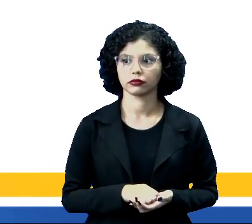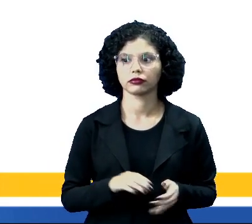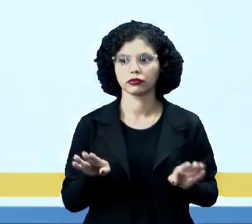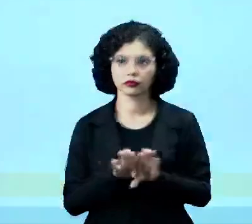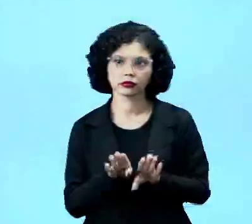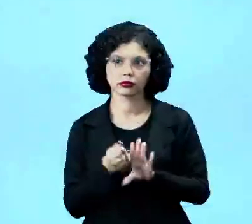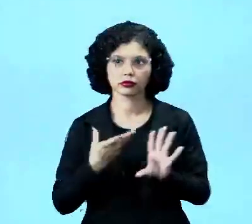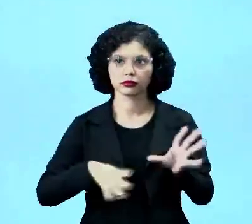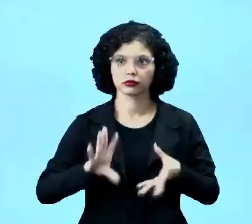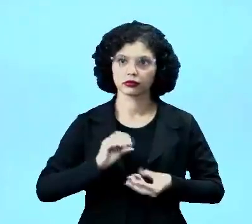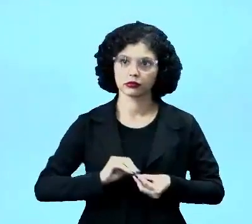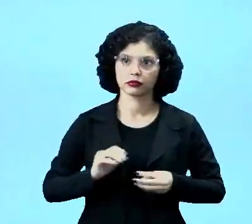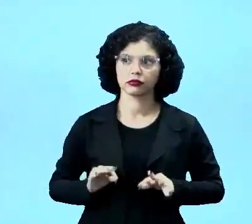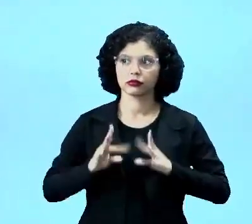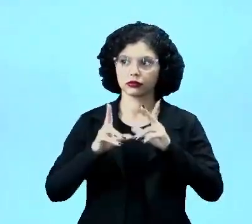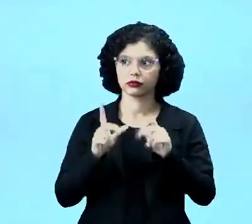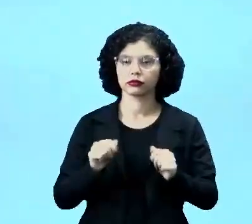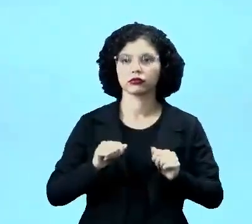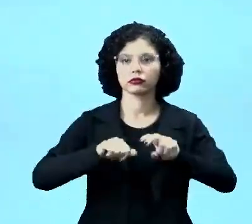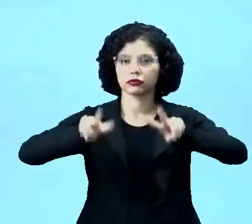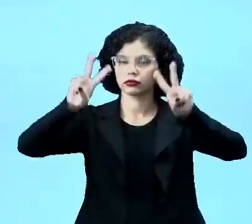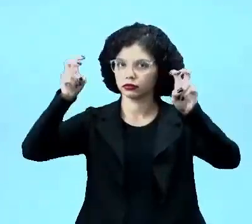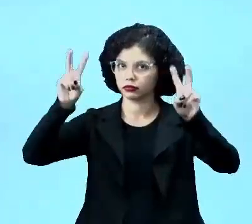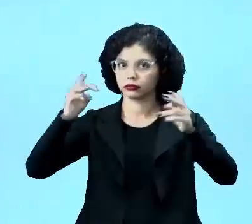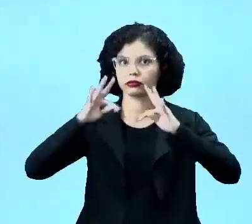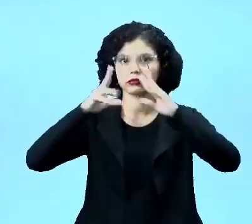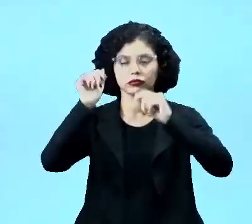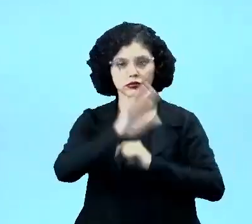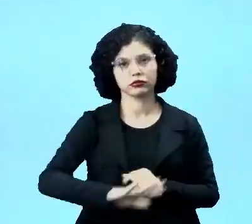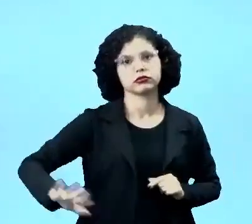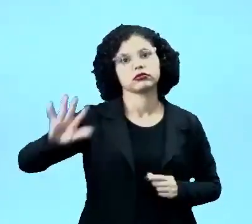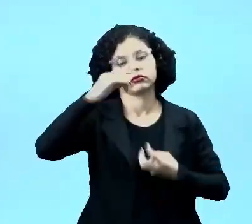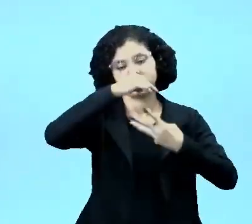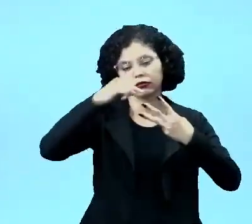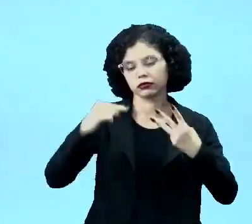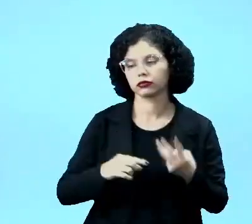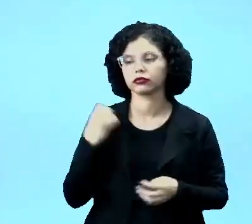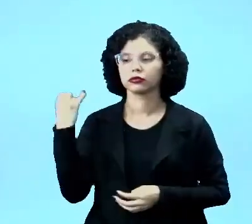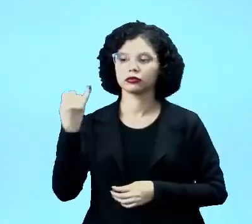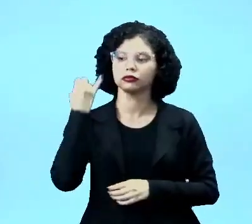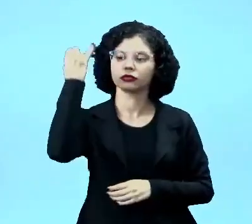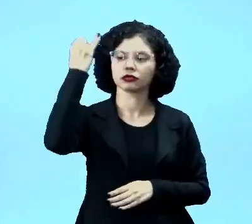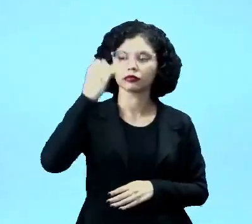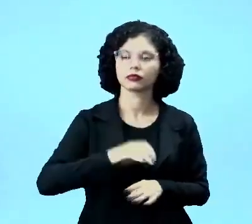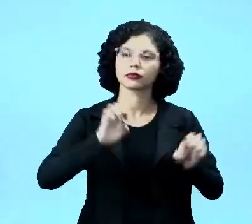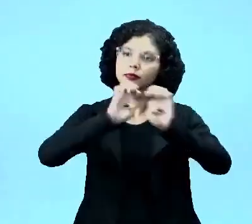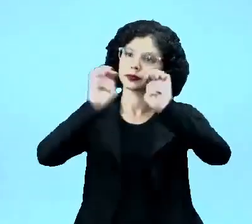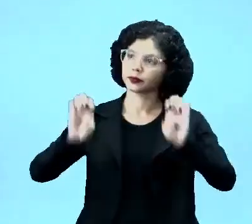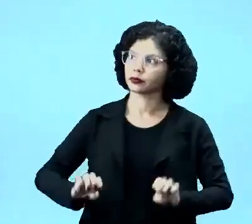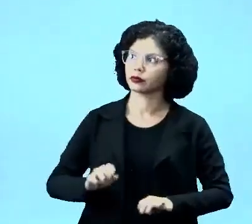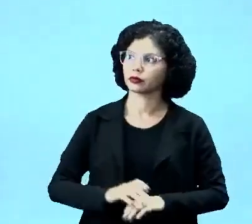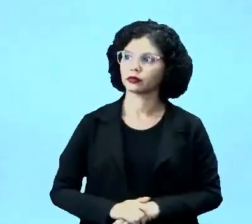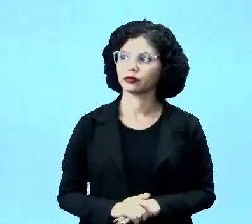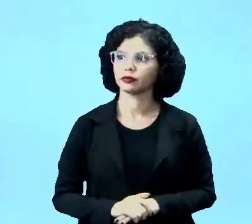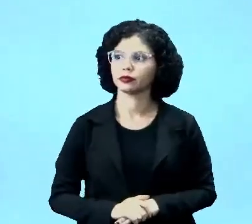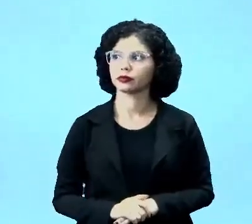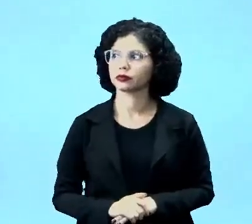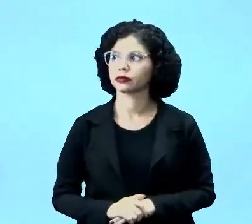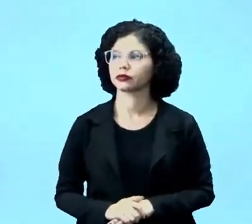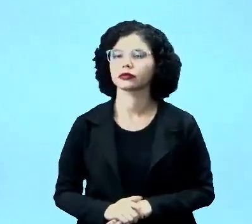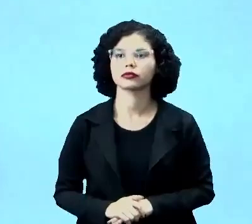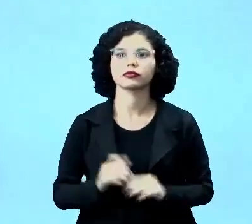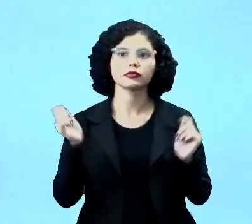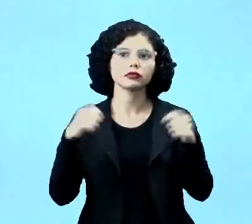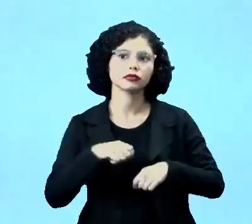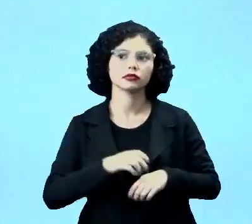resume aí um pouquinho de toda essa teoria e de todas essas três principais estruturas que uma célula